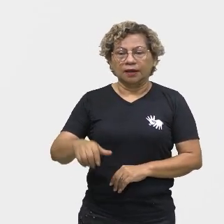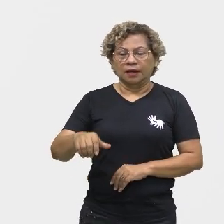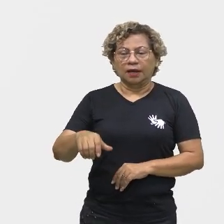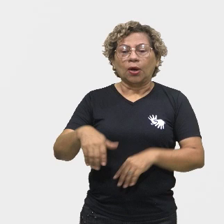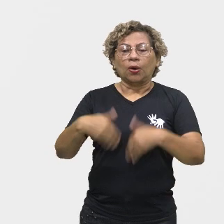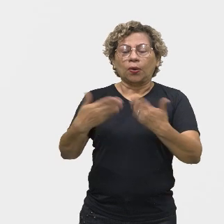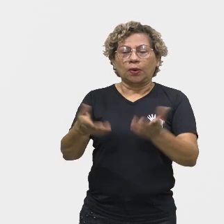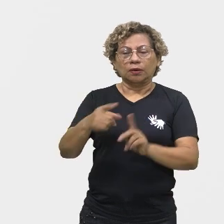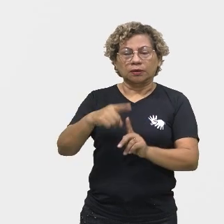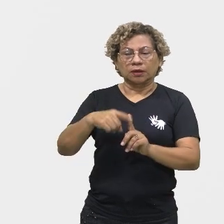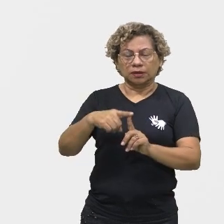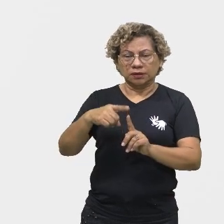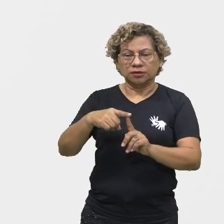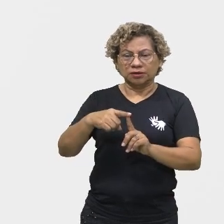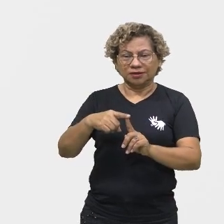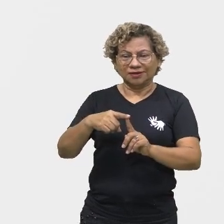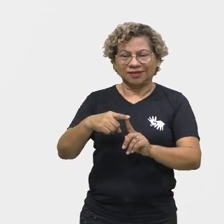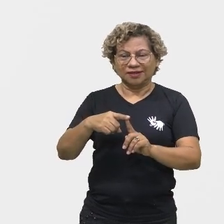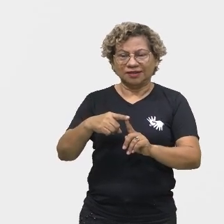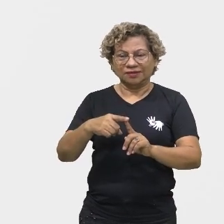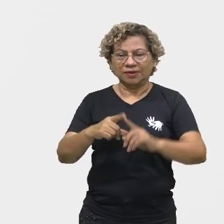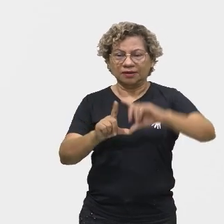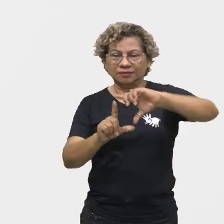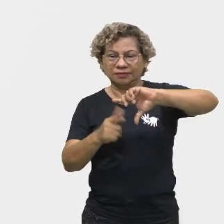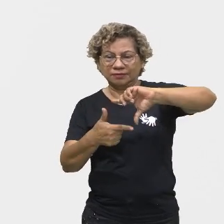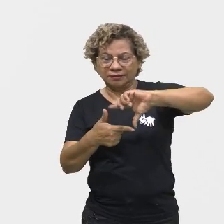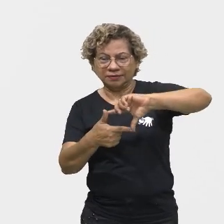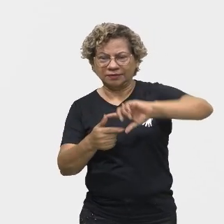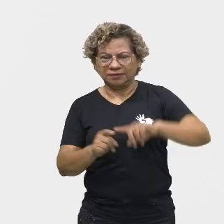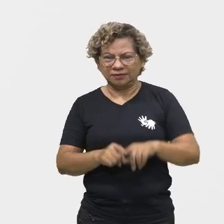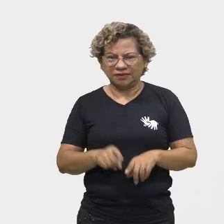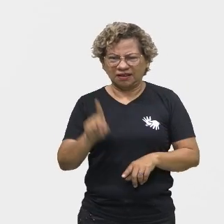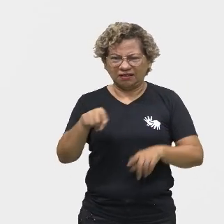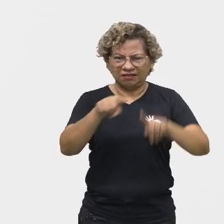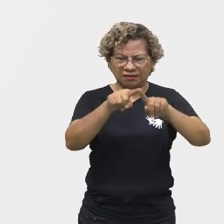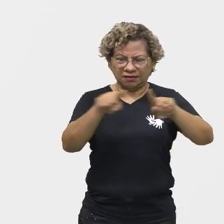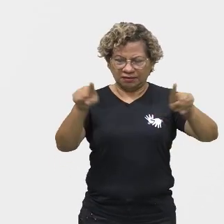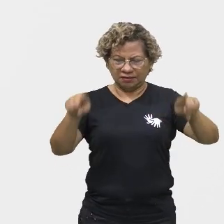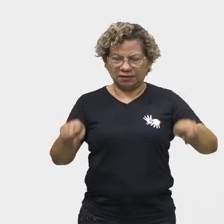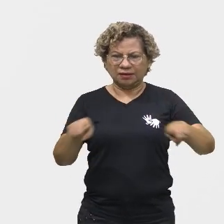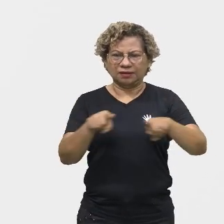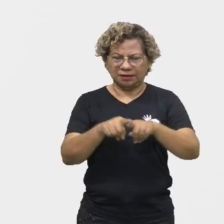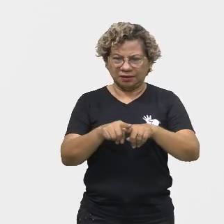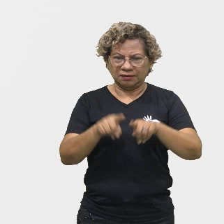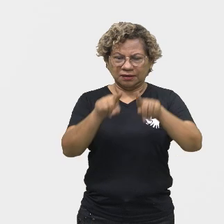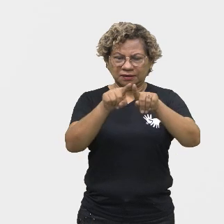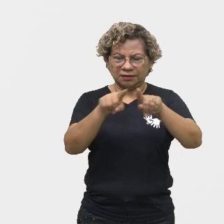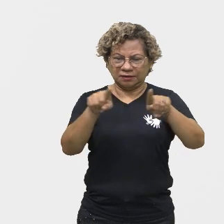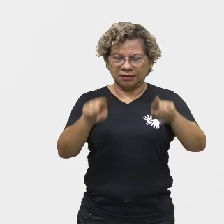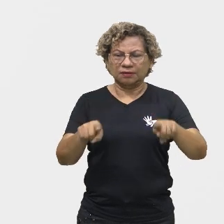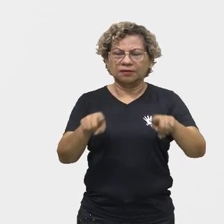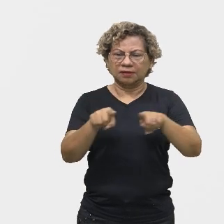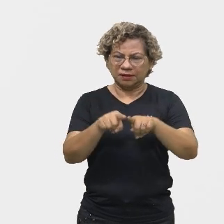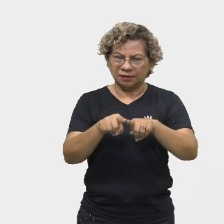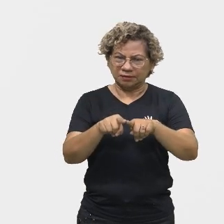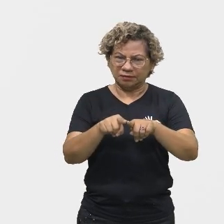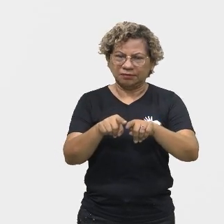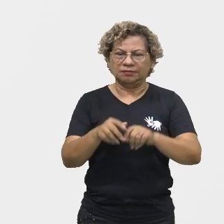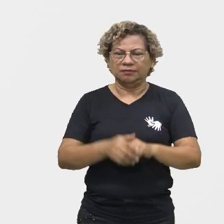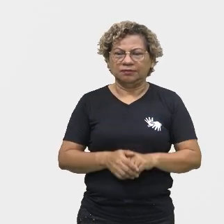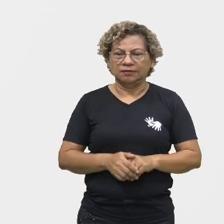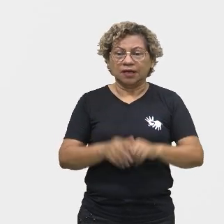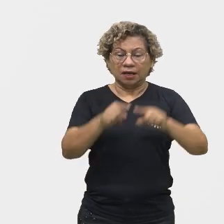qual forma geométrica esse objeto faz referência? Será um retângulo? Ou um quadrado?